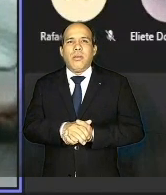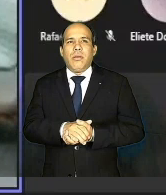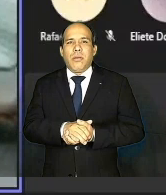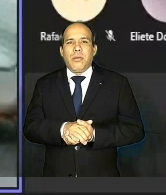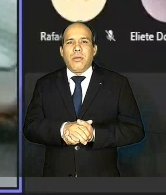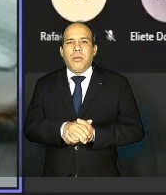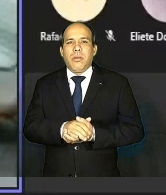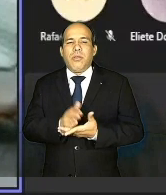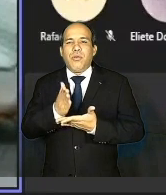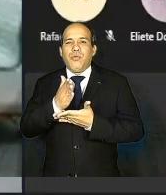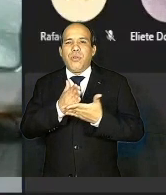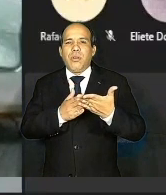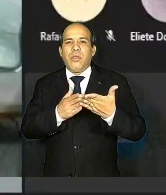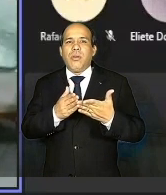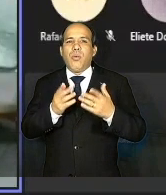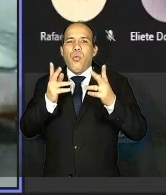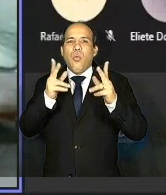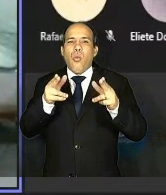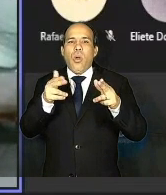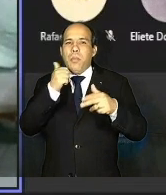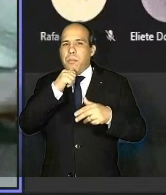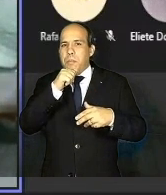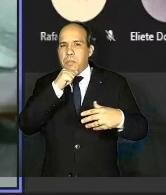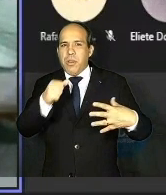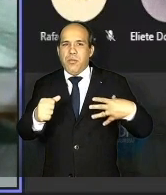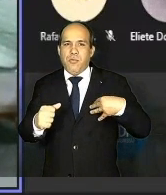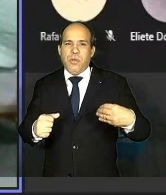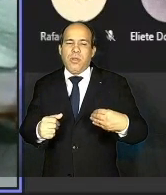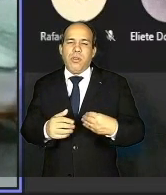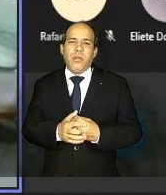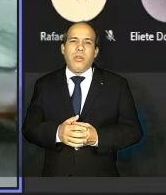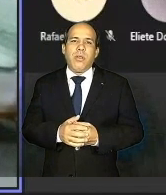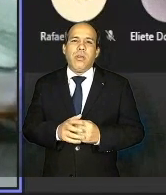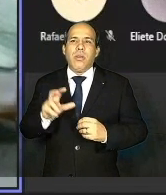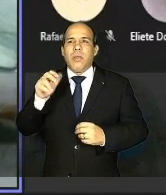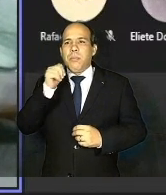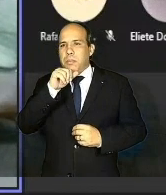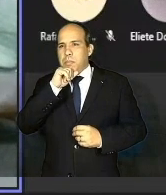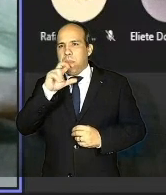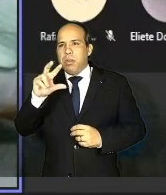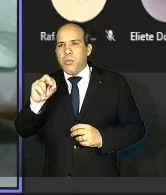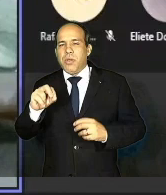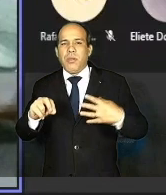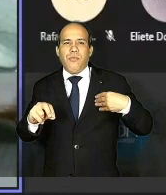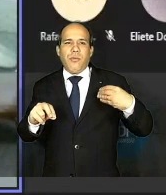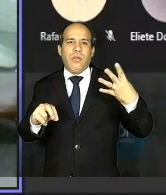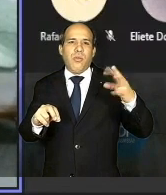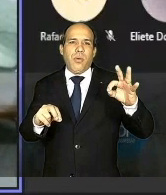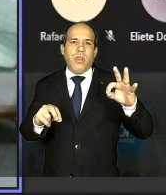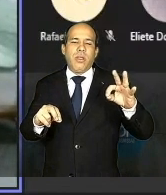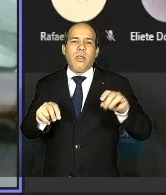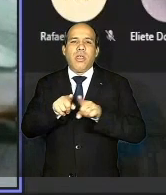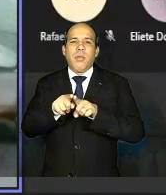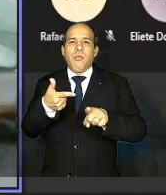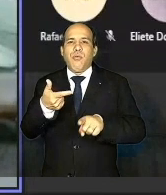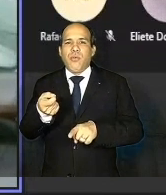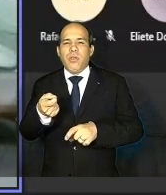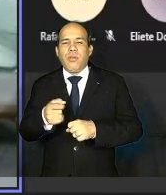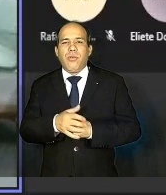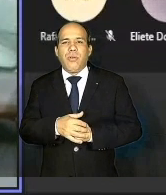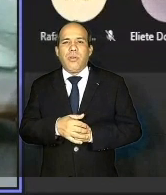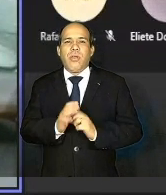tudo, eu daria eu dividiria quase que igual, mãe 50,